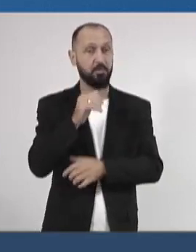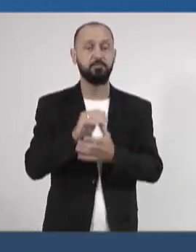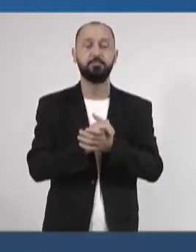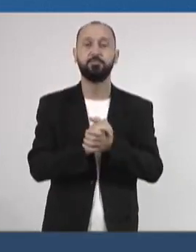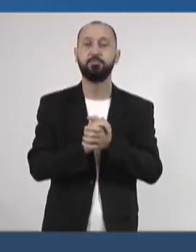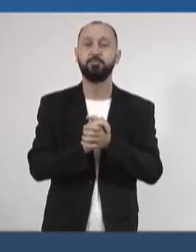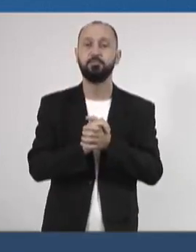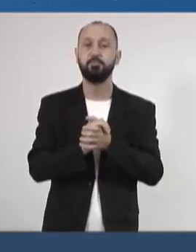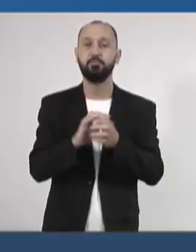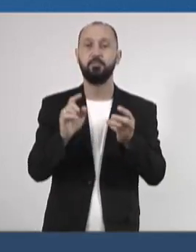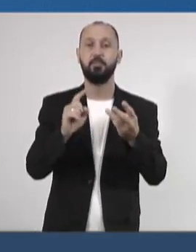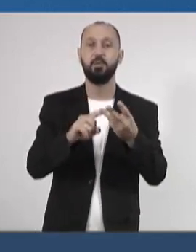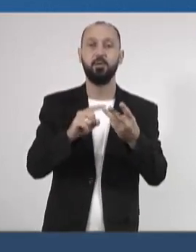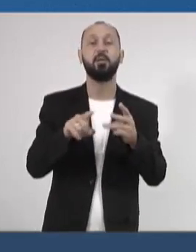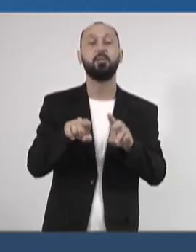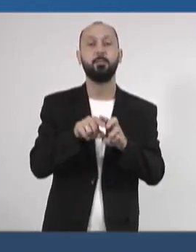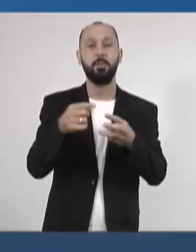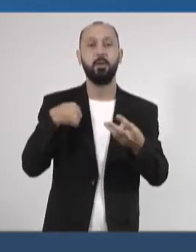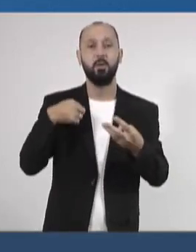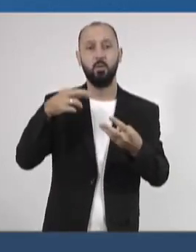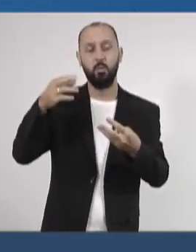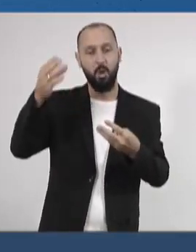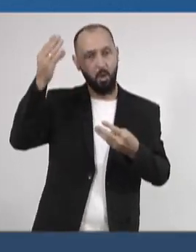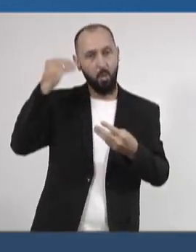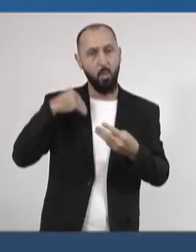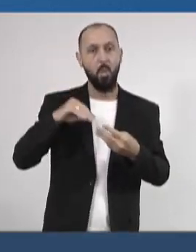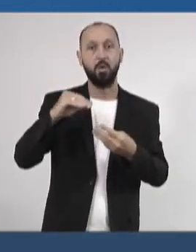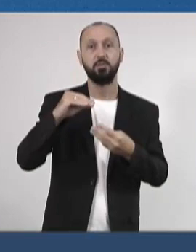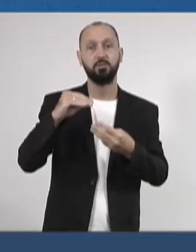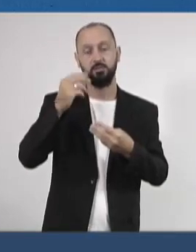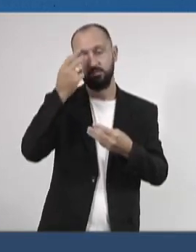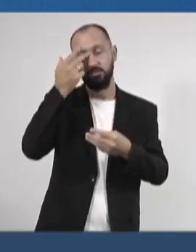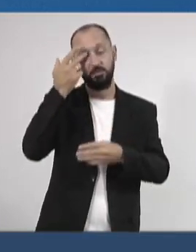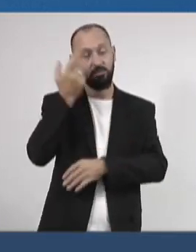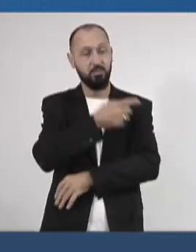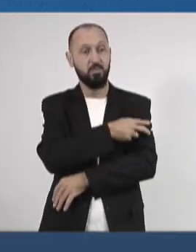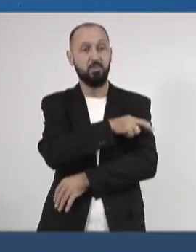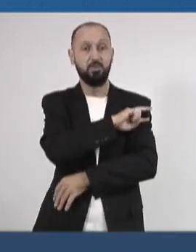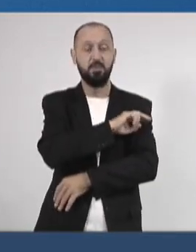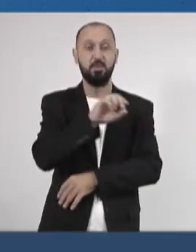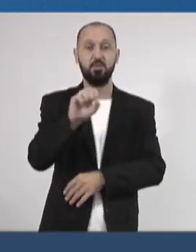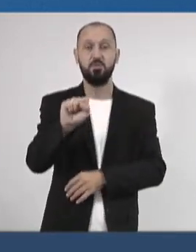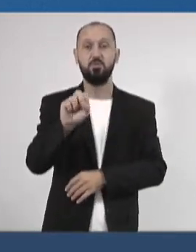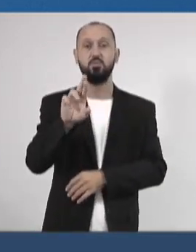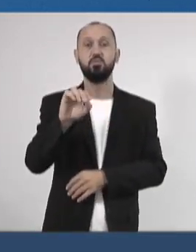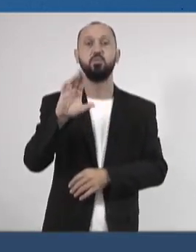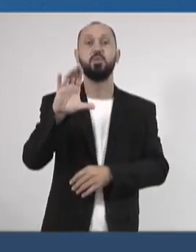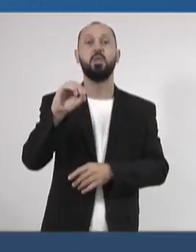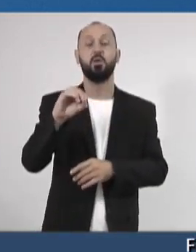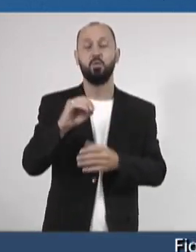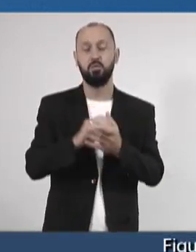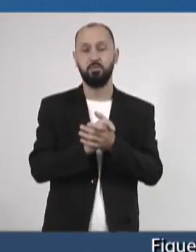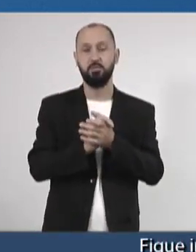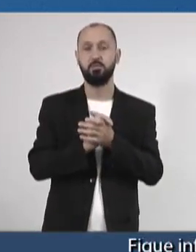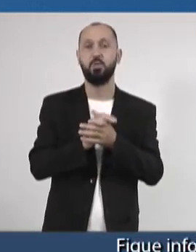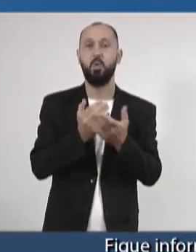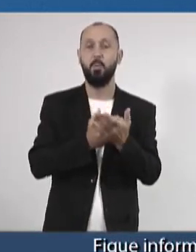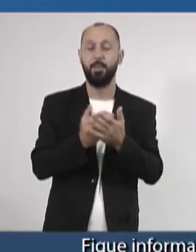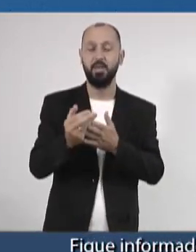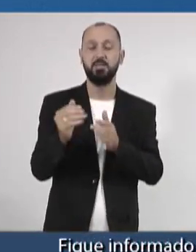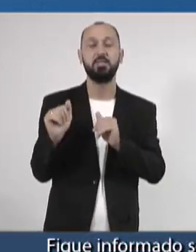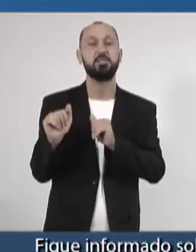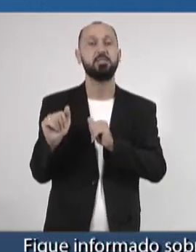com nossa querida Rose Modesto, superintendente nacional da SUDECO. A SUDECO, a partir de